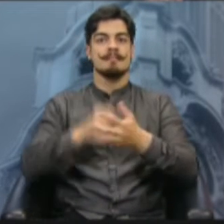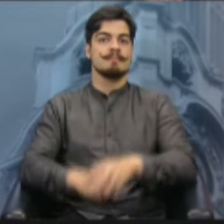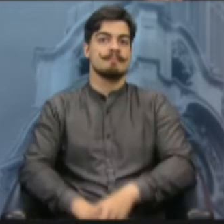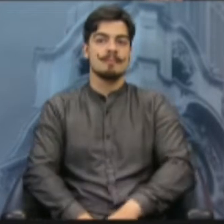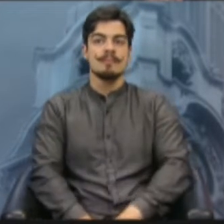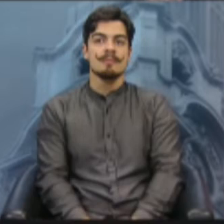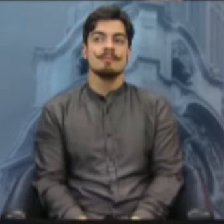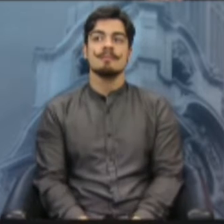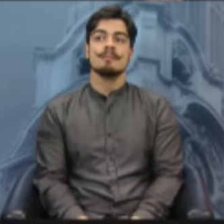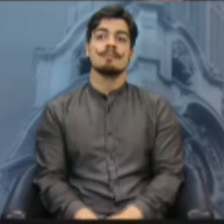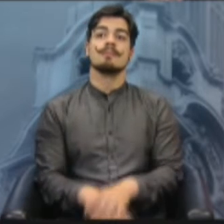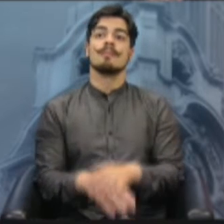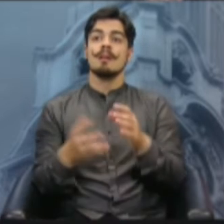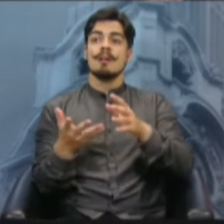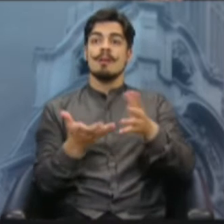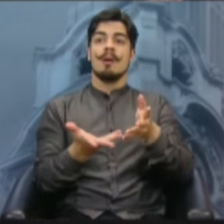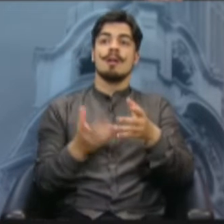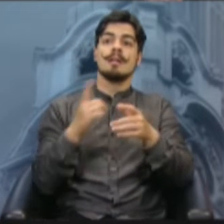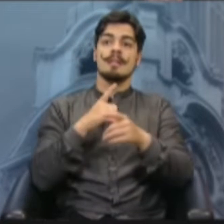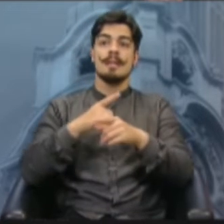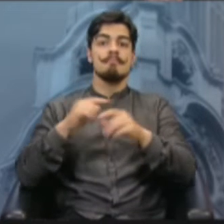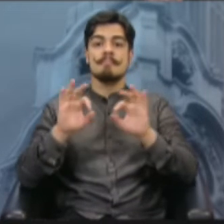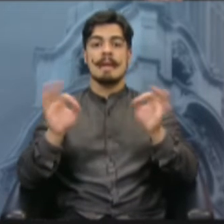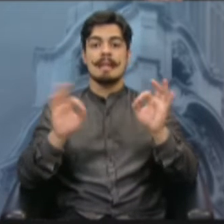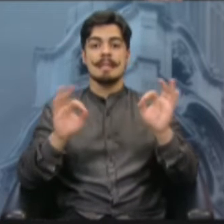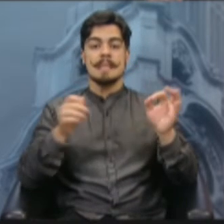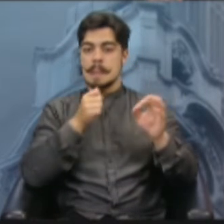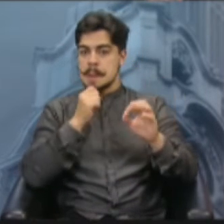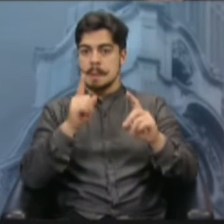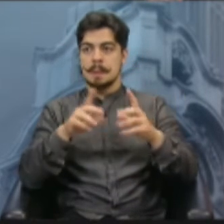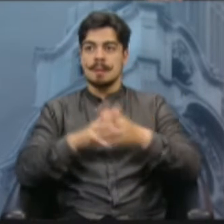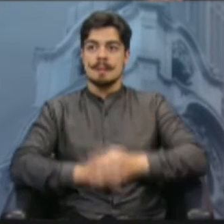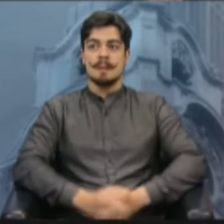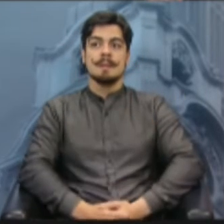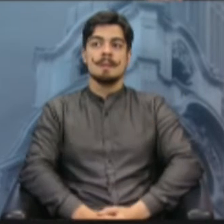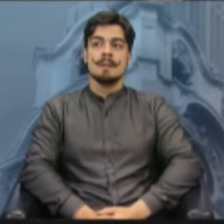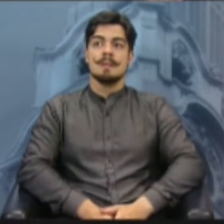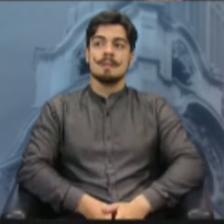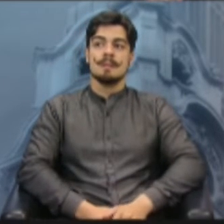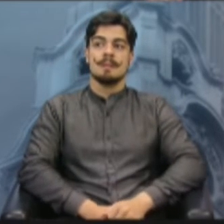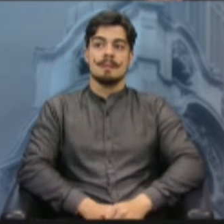Vereador Giovanni Bill, nesse momento ainda não temos mais inscritos.